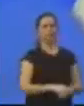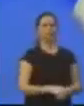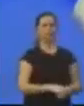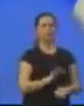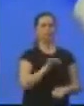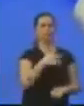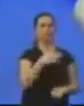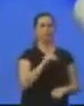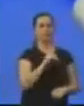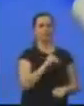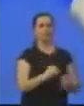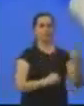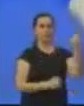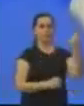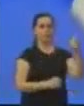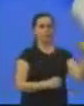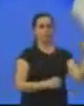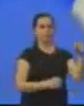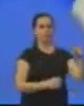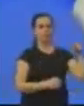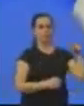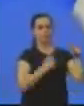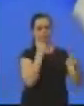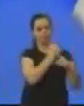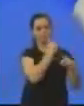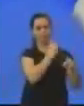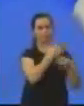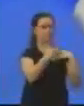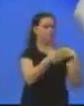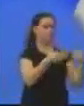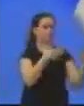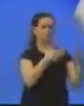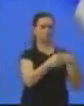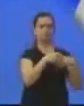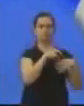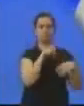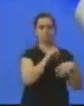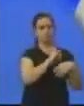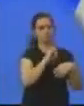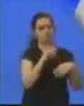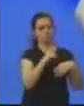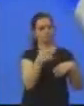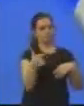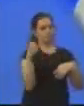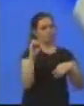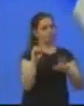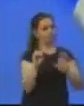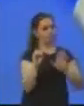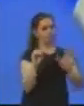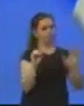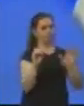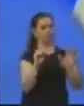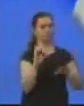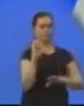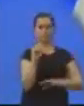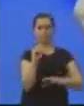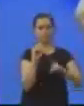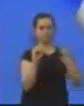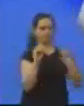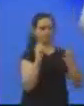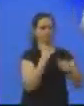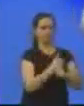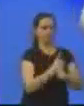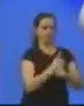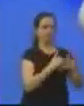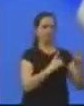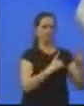a função 1 sobre x. Ela está definida para qualquer x, desde que não seja 0. No 0 ela não está definida. Então, no